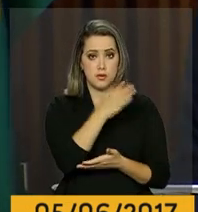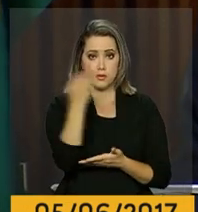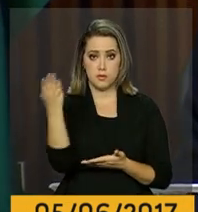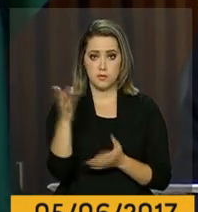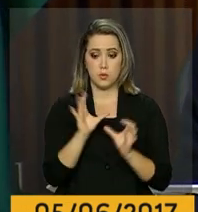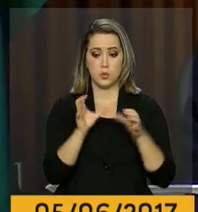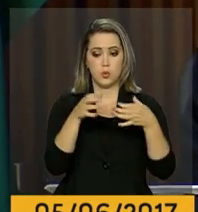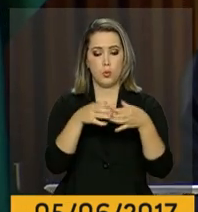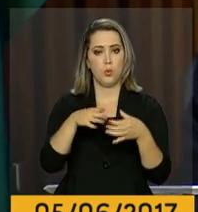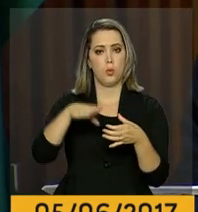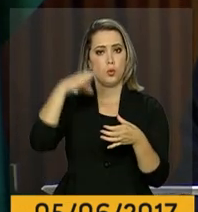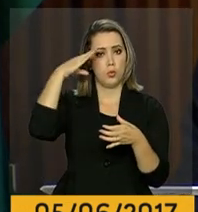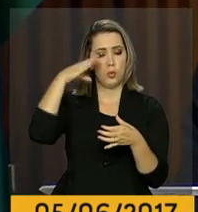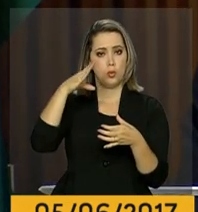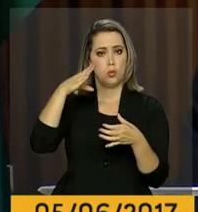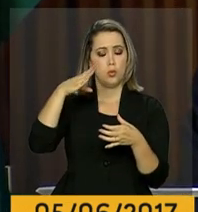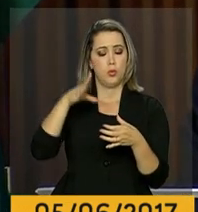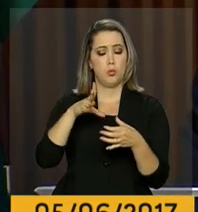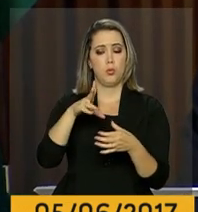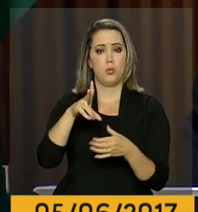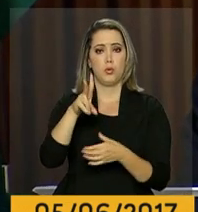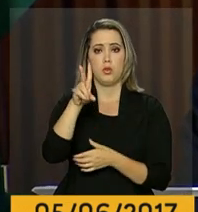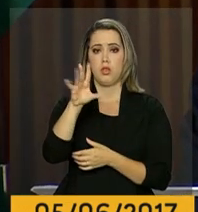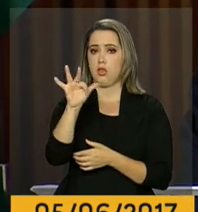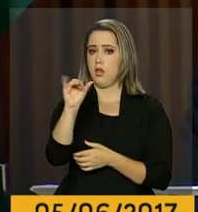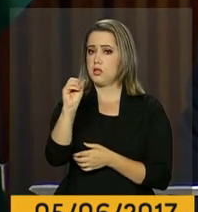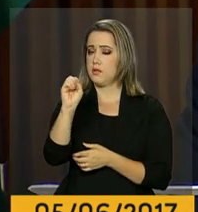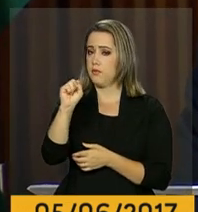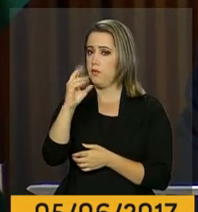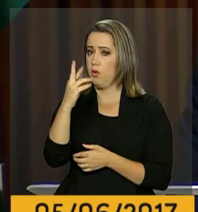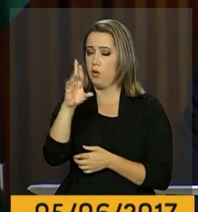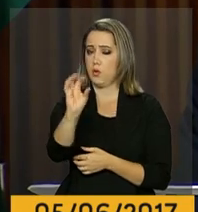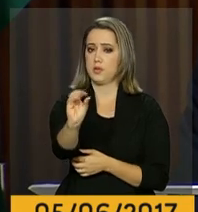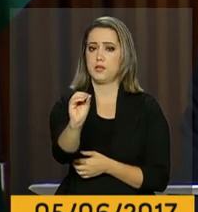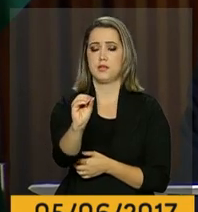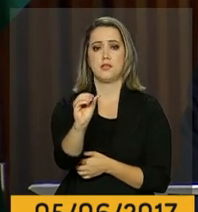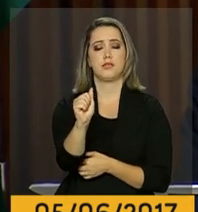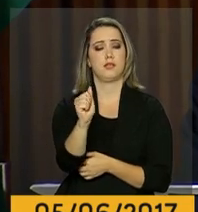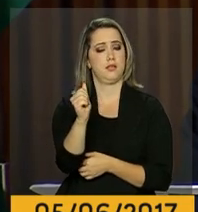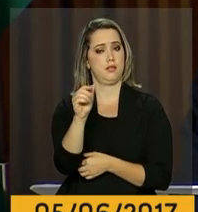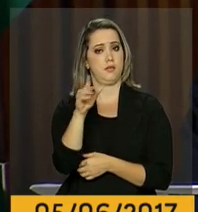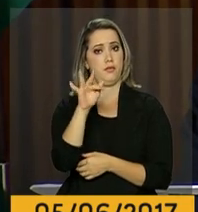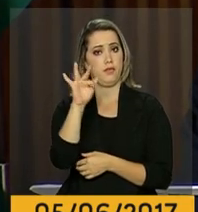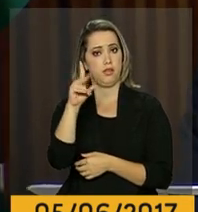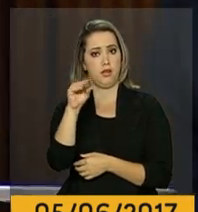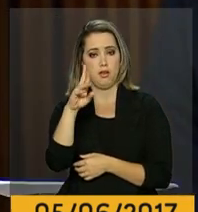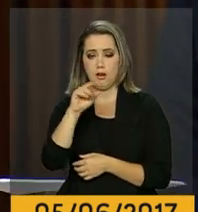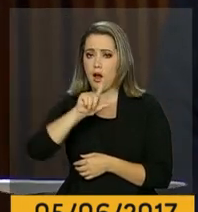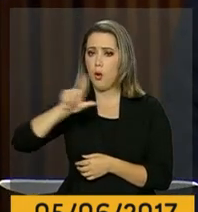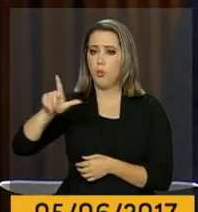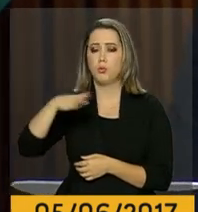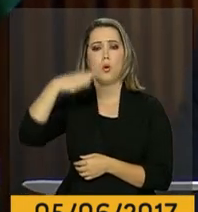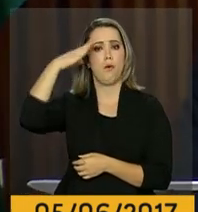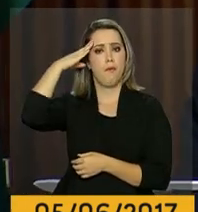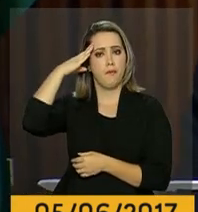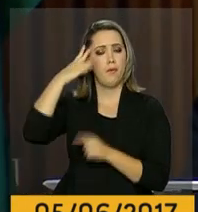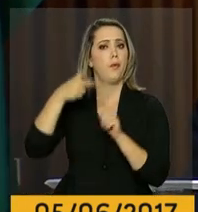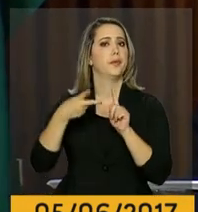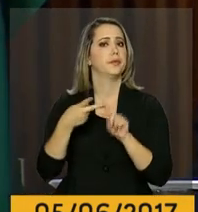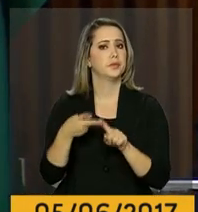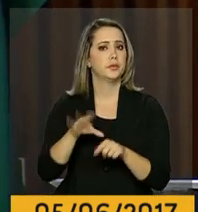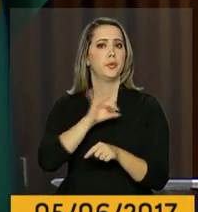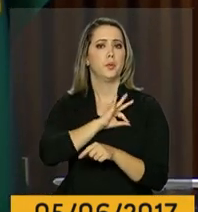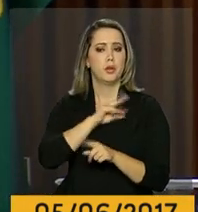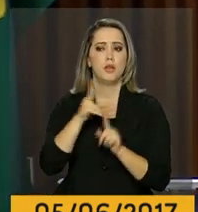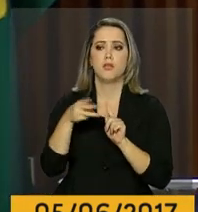forças federais da mais variada espécie das Forças Armadas forças Nacional Polícia Federal etc foram ao Rio de